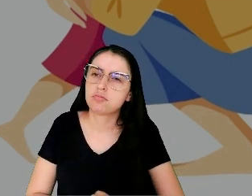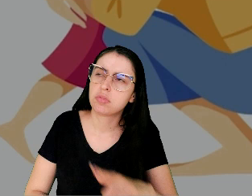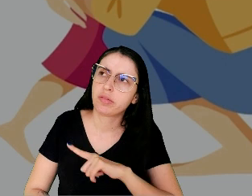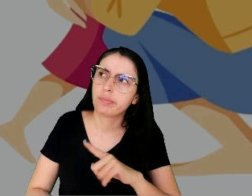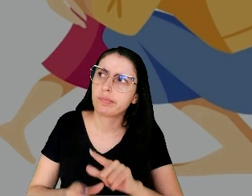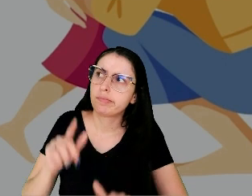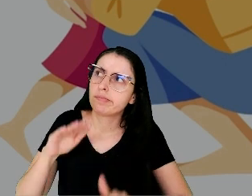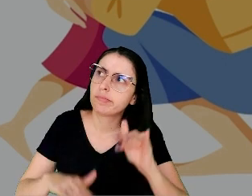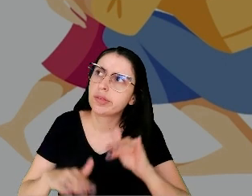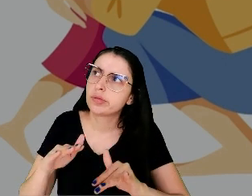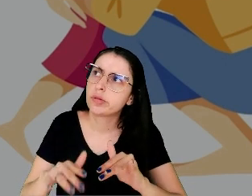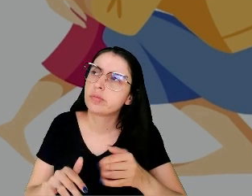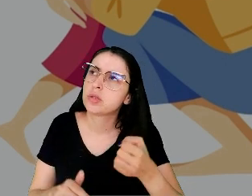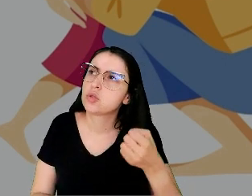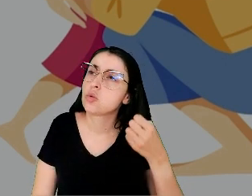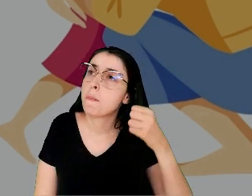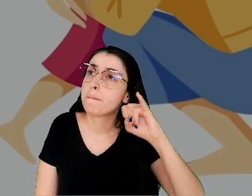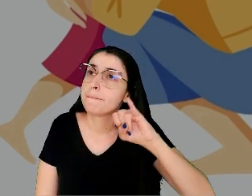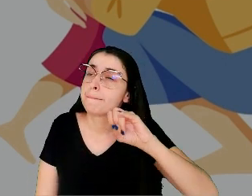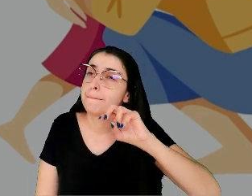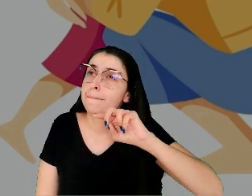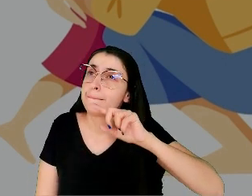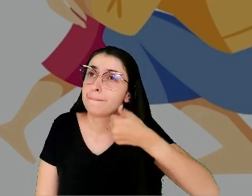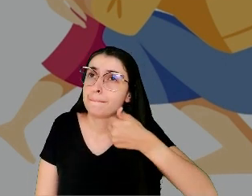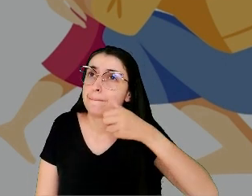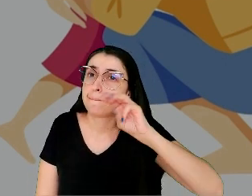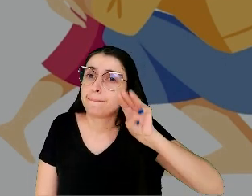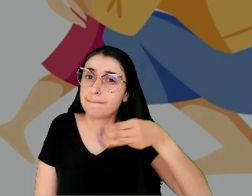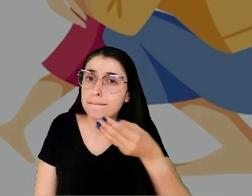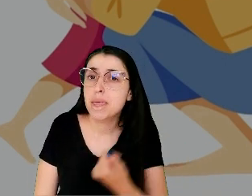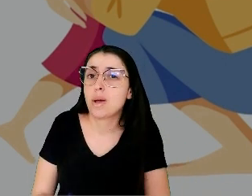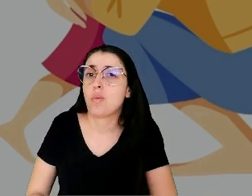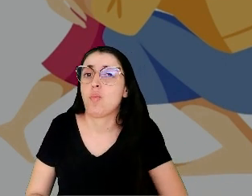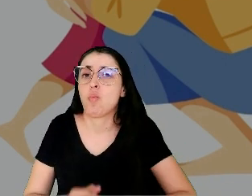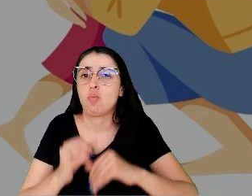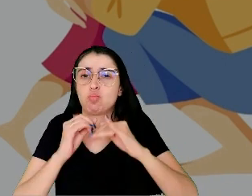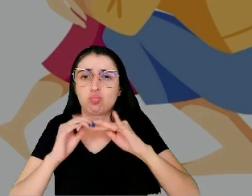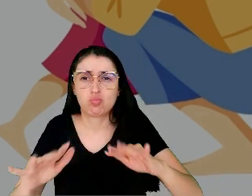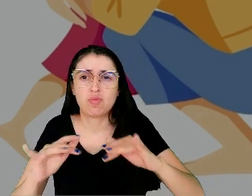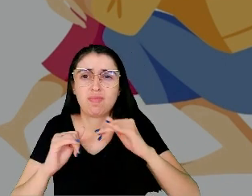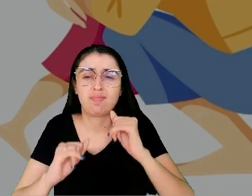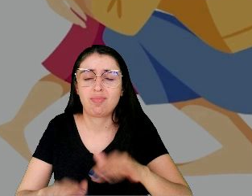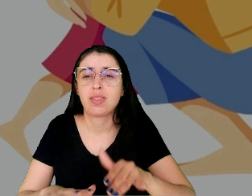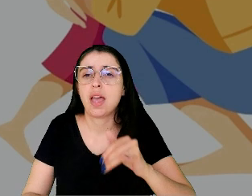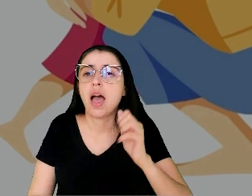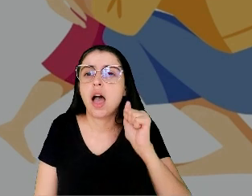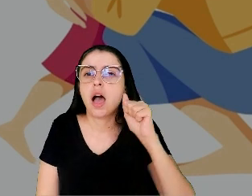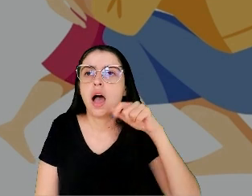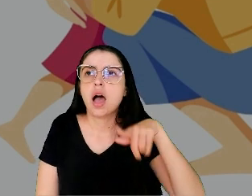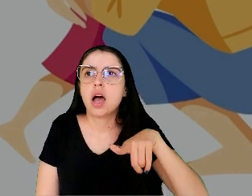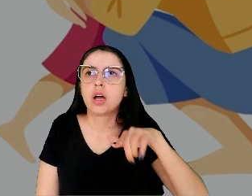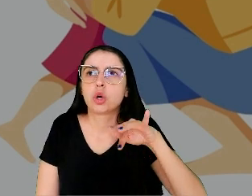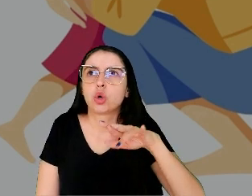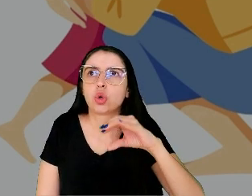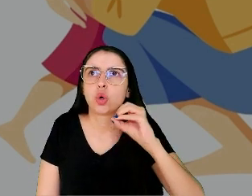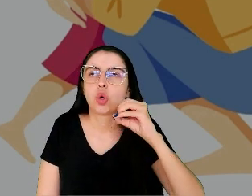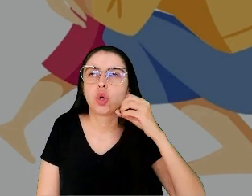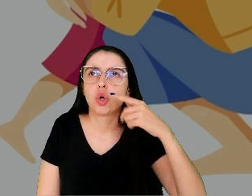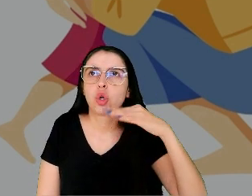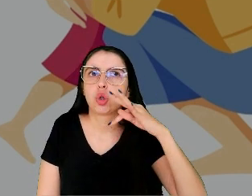quase 1.000 agrotóxicos liberados, batendo todos os recordes em relação aos